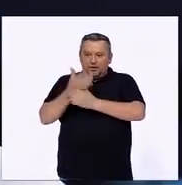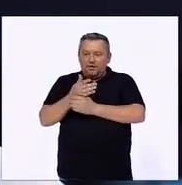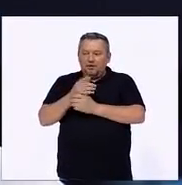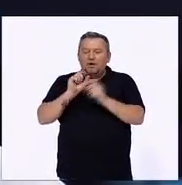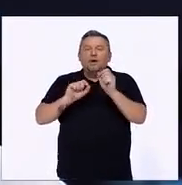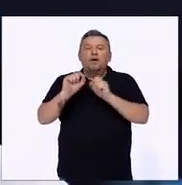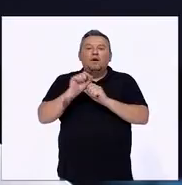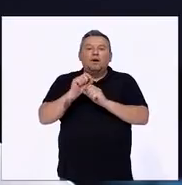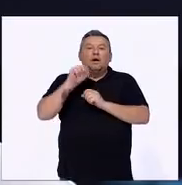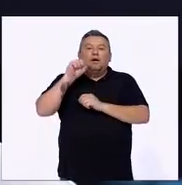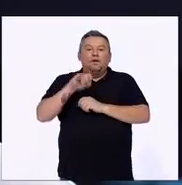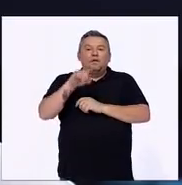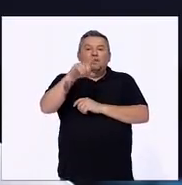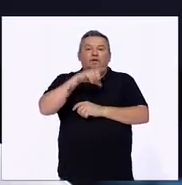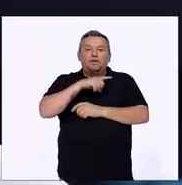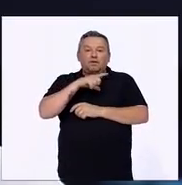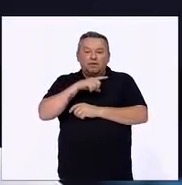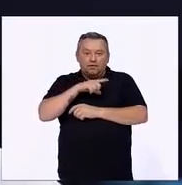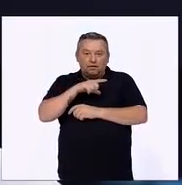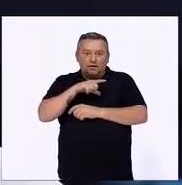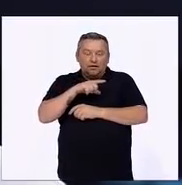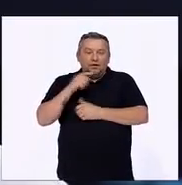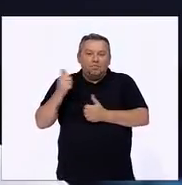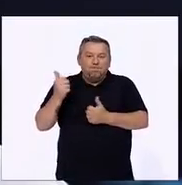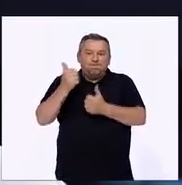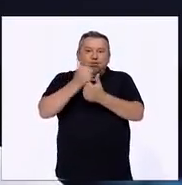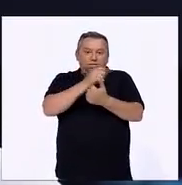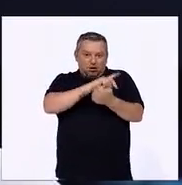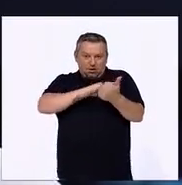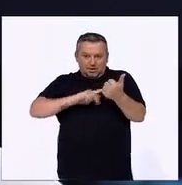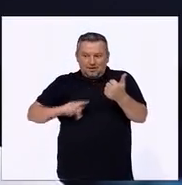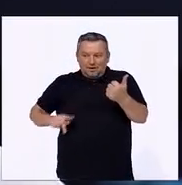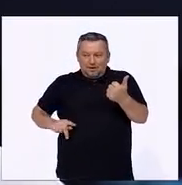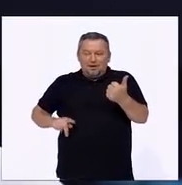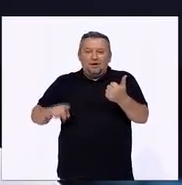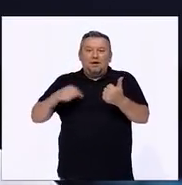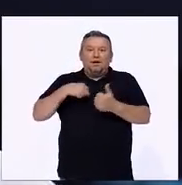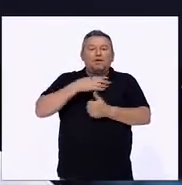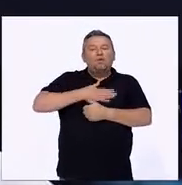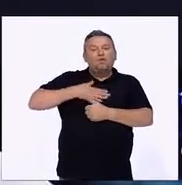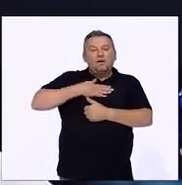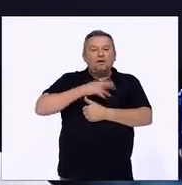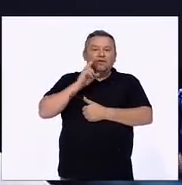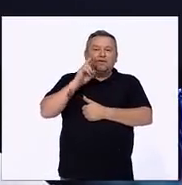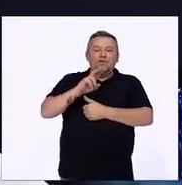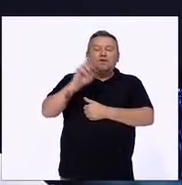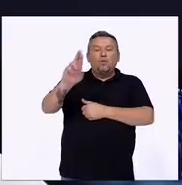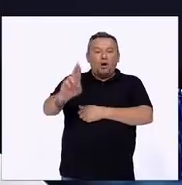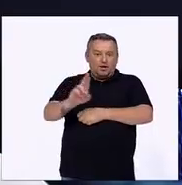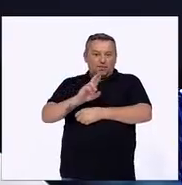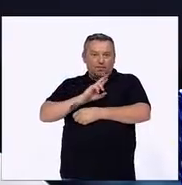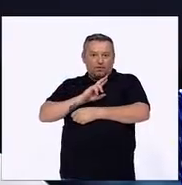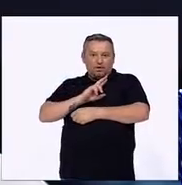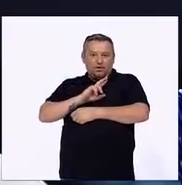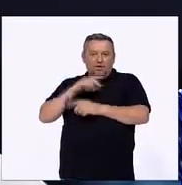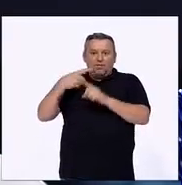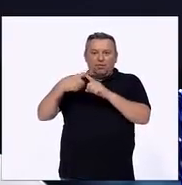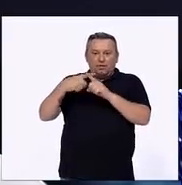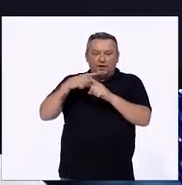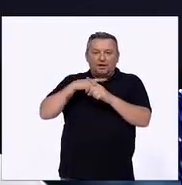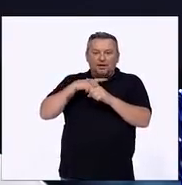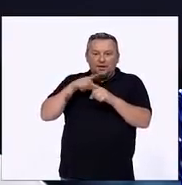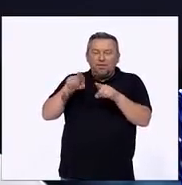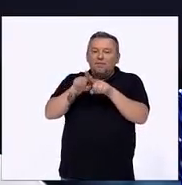que é a seguinte: se você tiver que assumir a presidência, e eu gostaria que você incluísse na sua resposta o tema corrupção, porque ela também